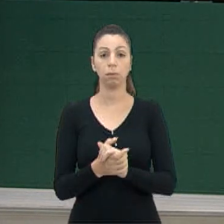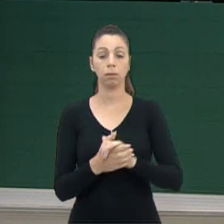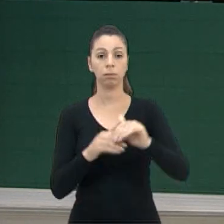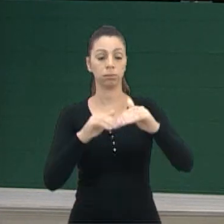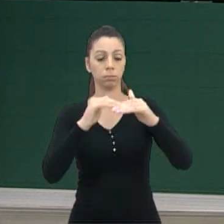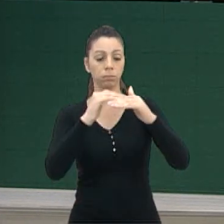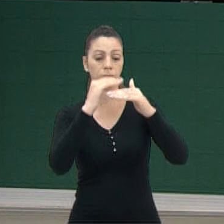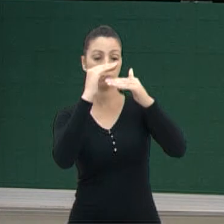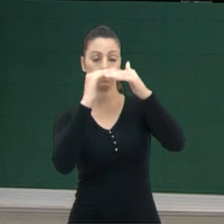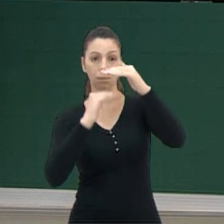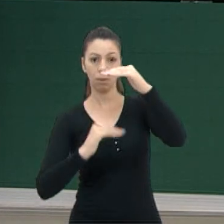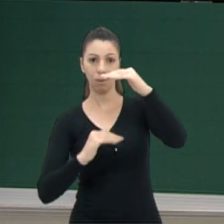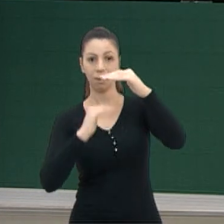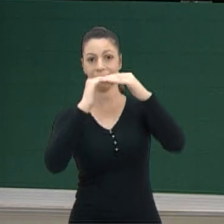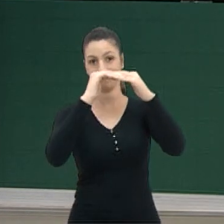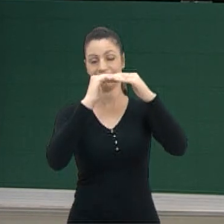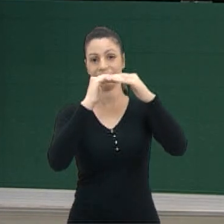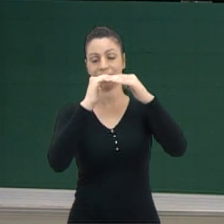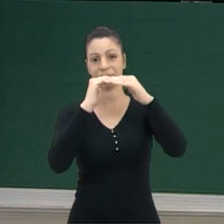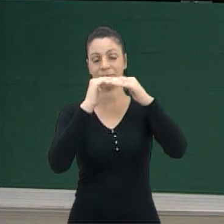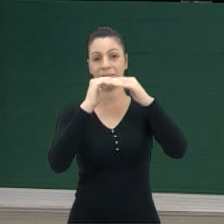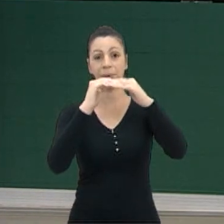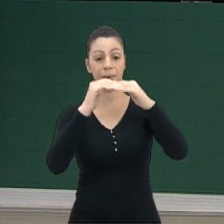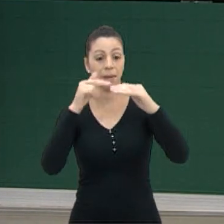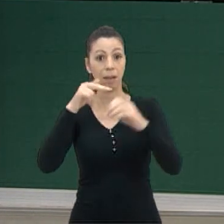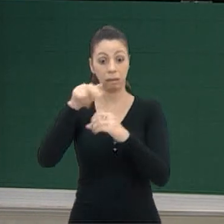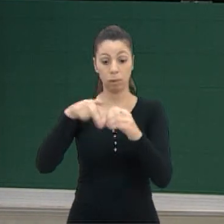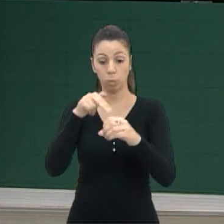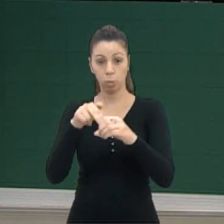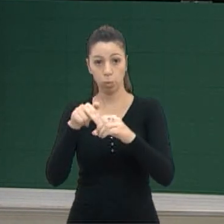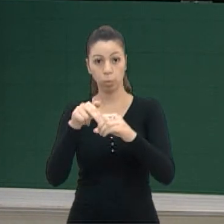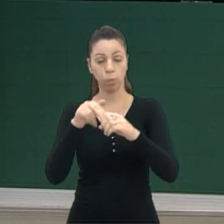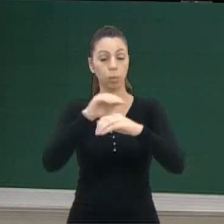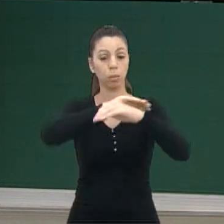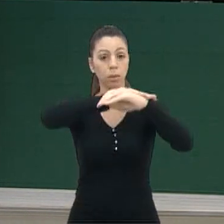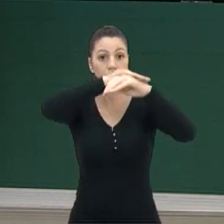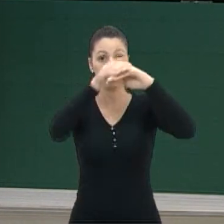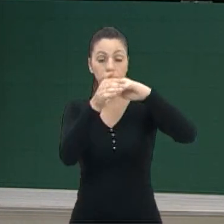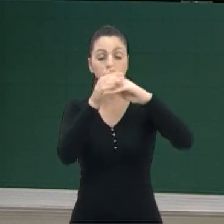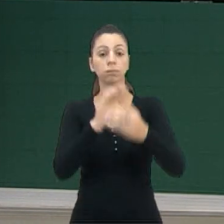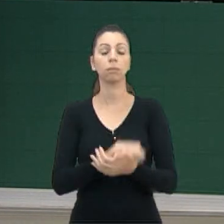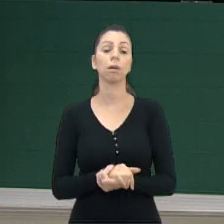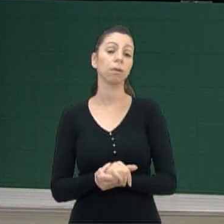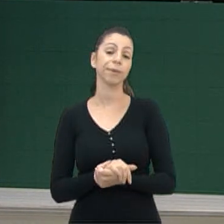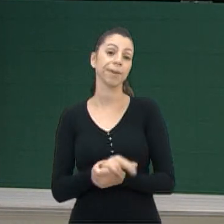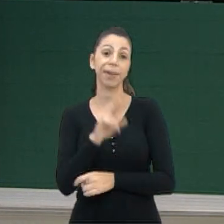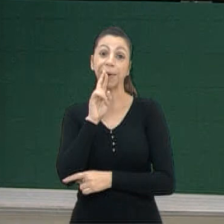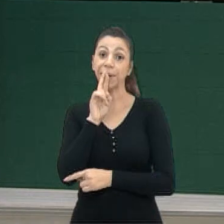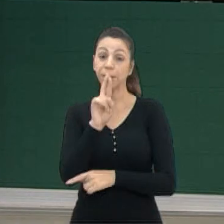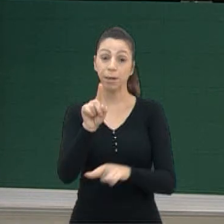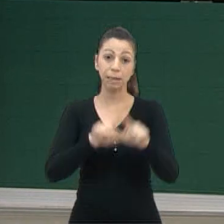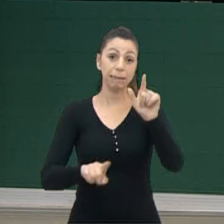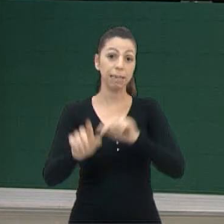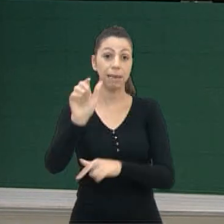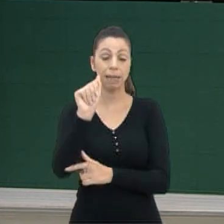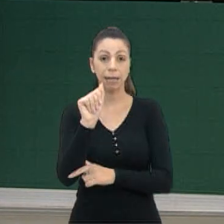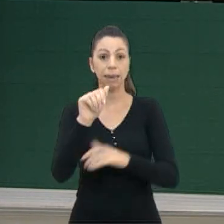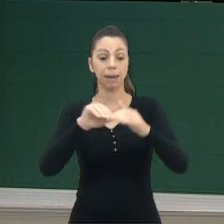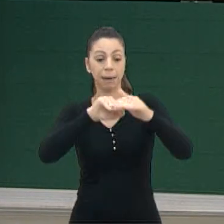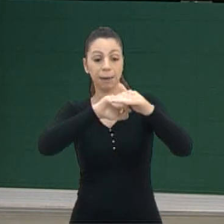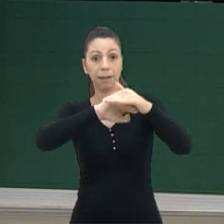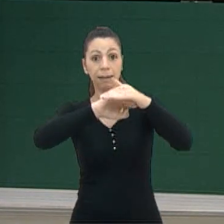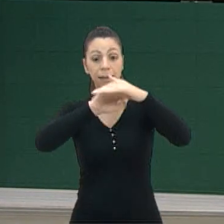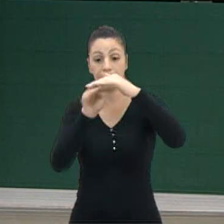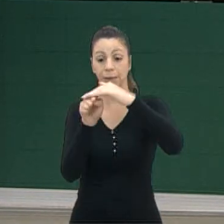ou seja, deve estar entre o núcleo e a crosta. Então, a resposta para a letra A é a camada